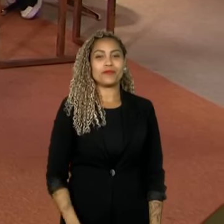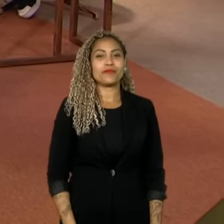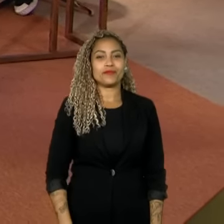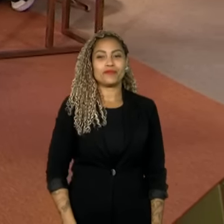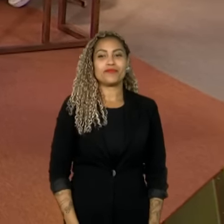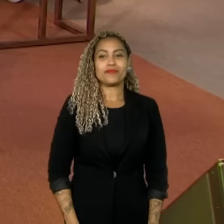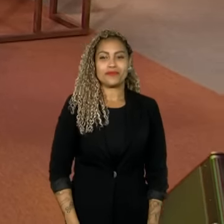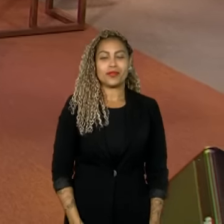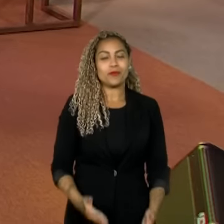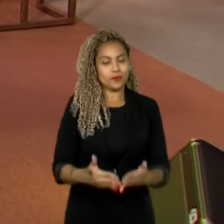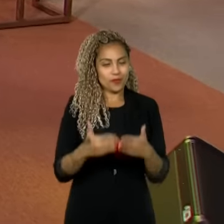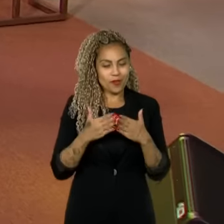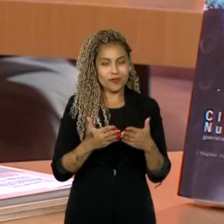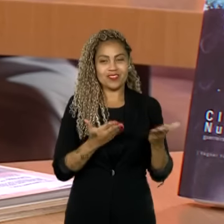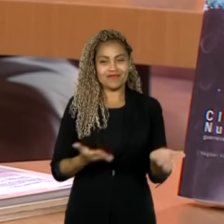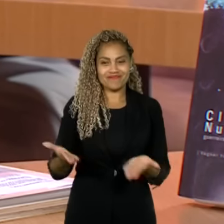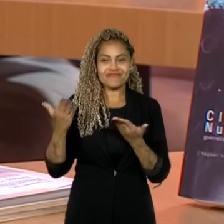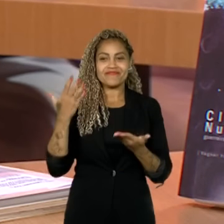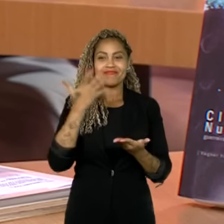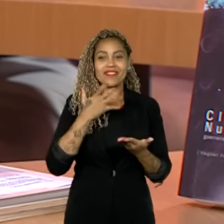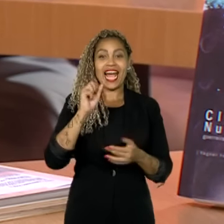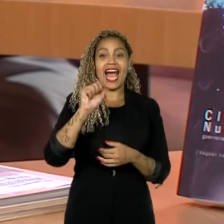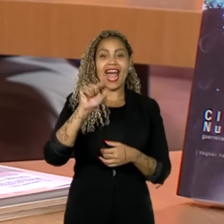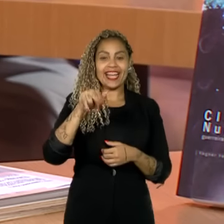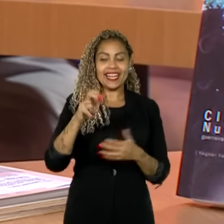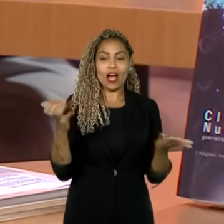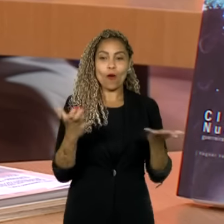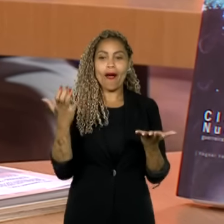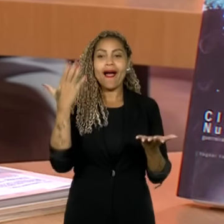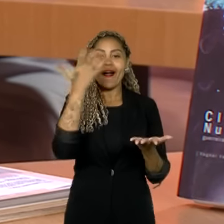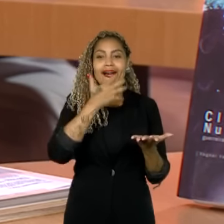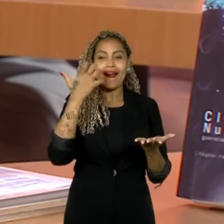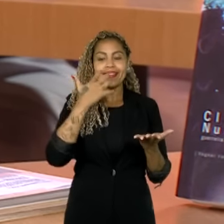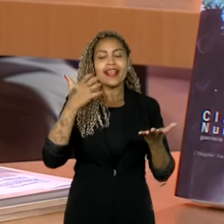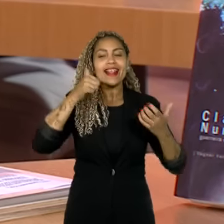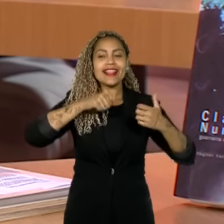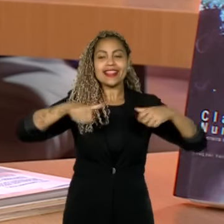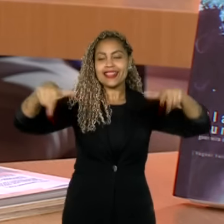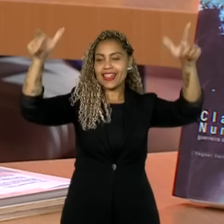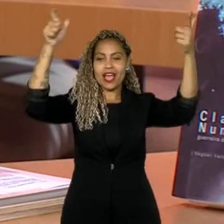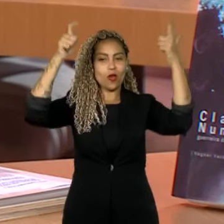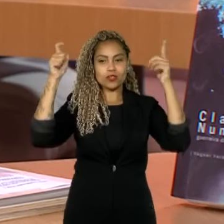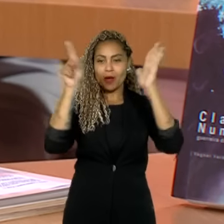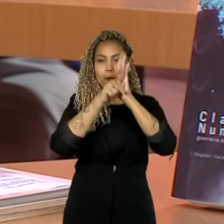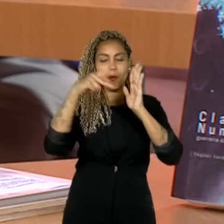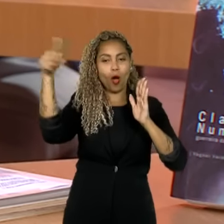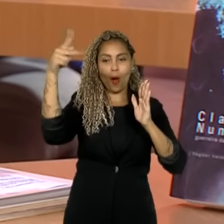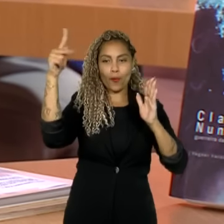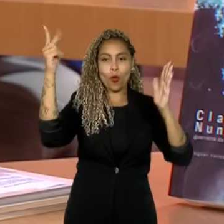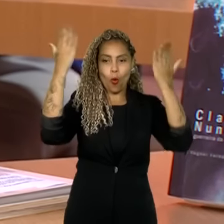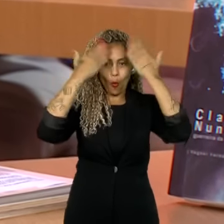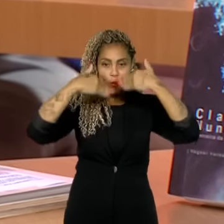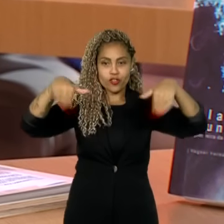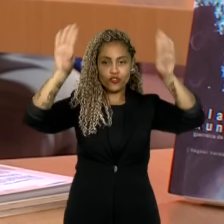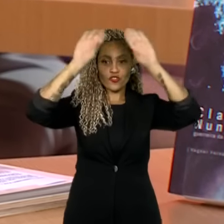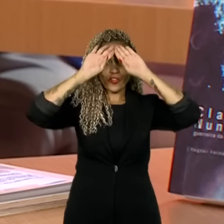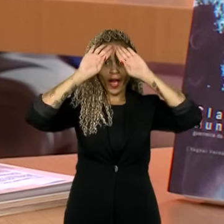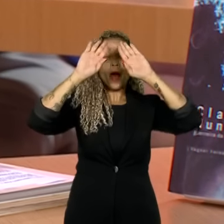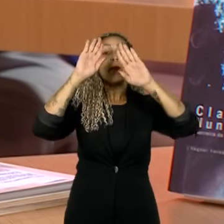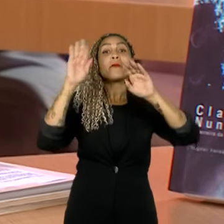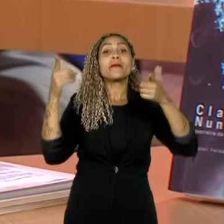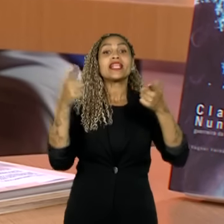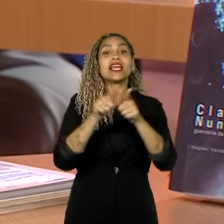por favor, meu amor. A Aline agora vai cantar Deusa dos Orixás, uma composição do nosso Toninho Nascimento em parceria com Romildo